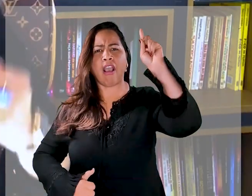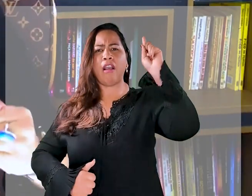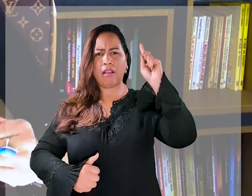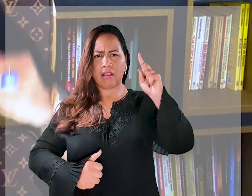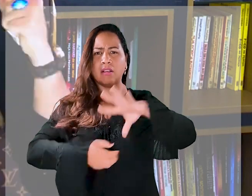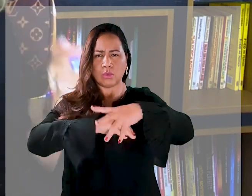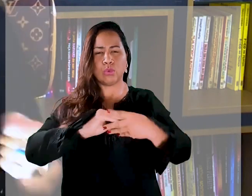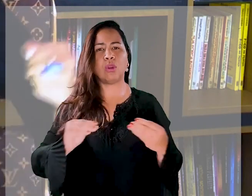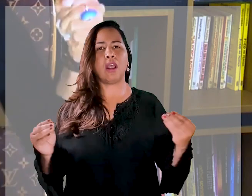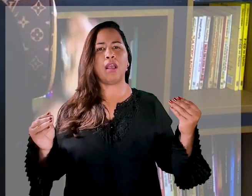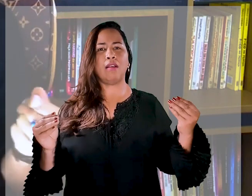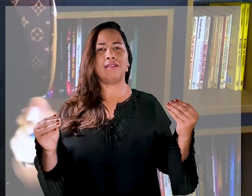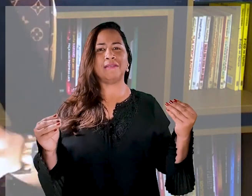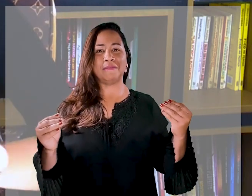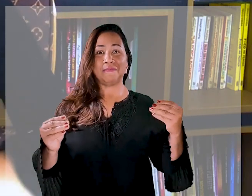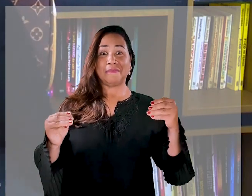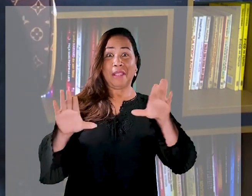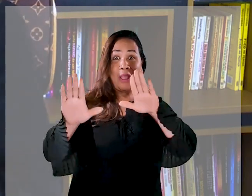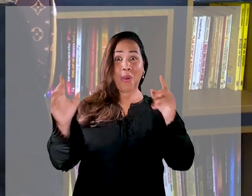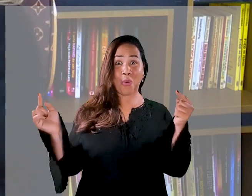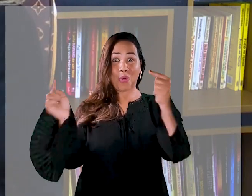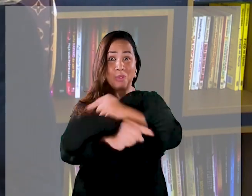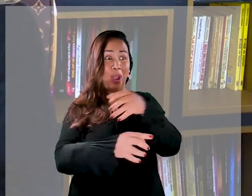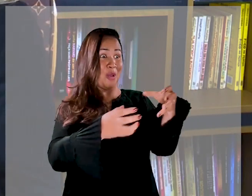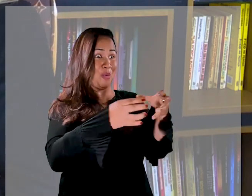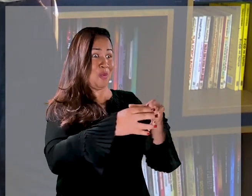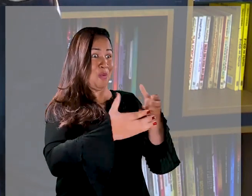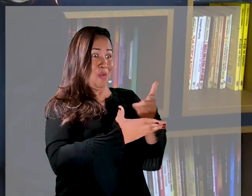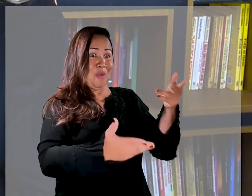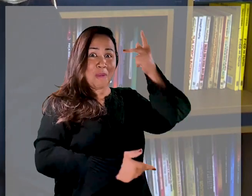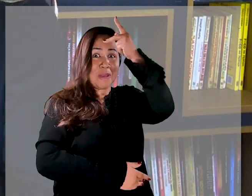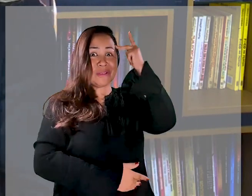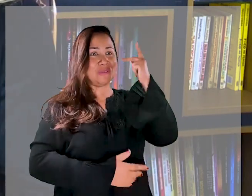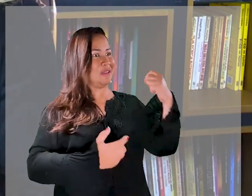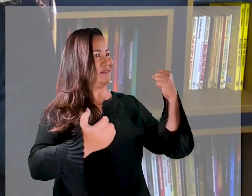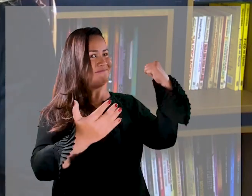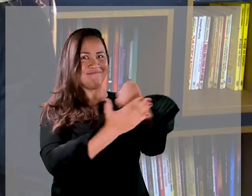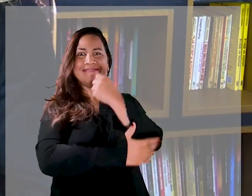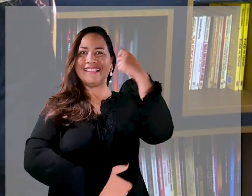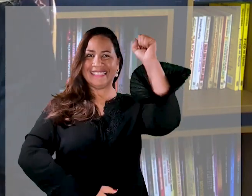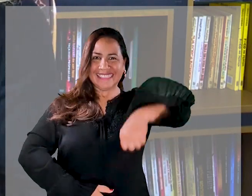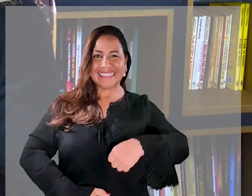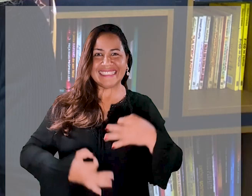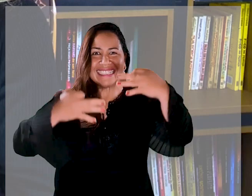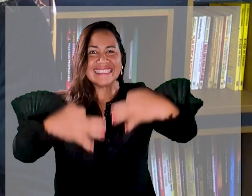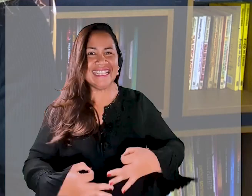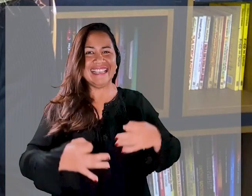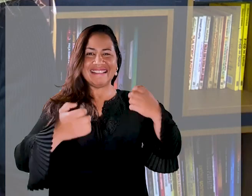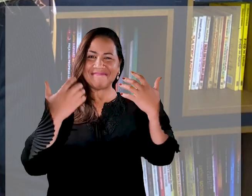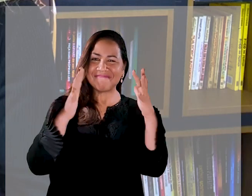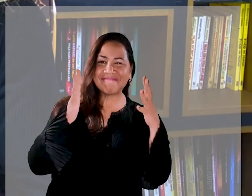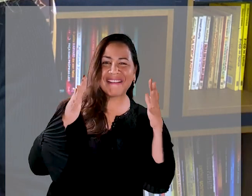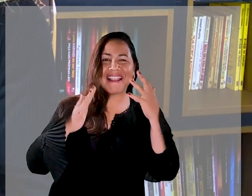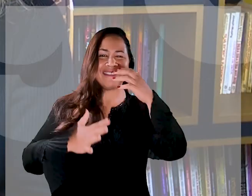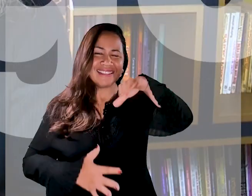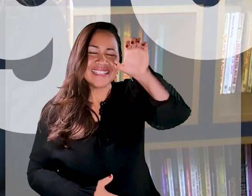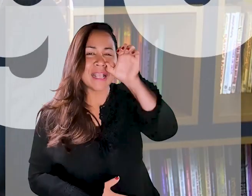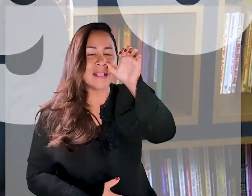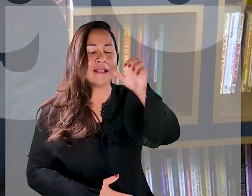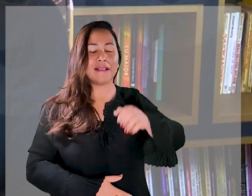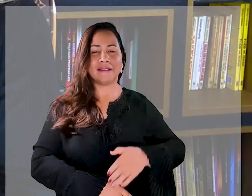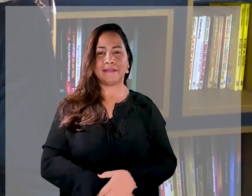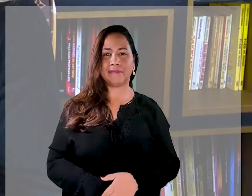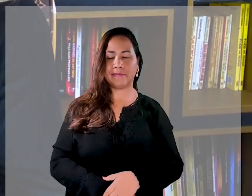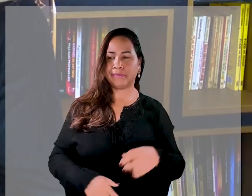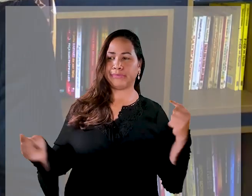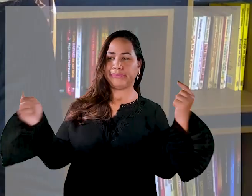é isso? Que demais, é isso? O outro falou, nossa, que arrogante, gostei dessa live. O problema está em mim ou o problema está em você? Bingo de